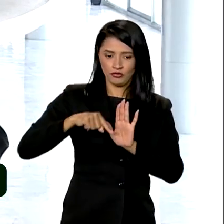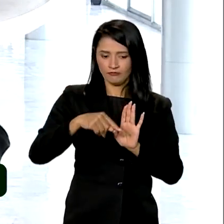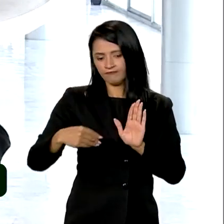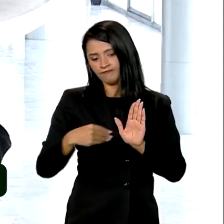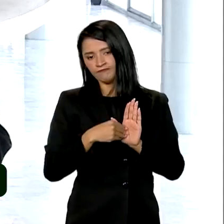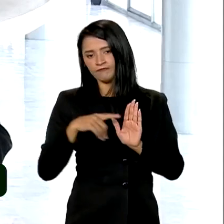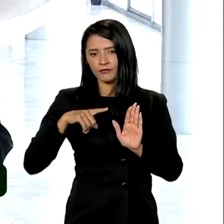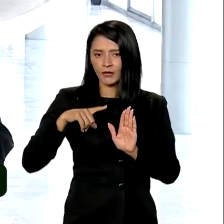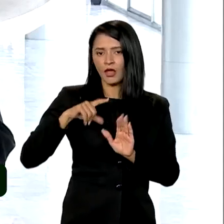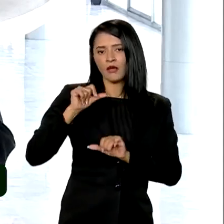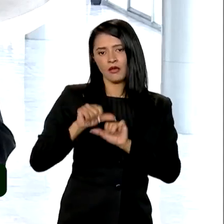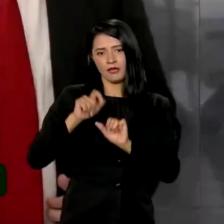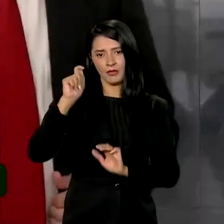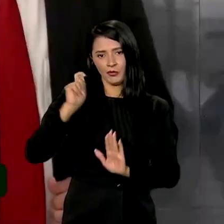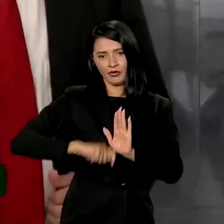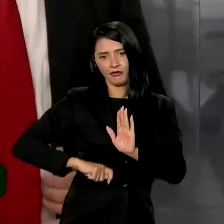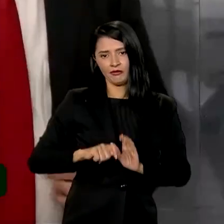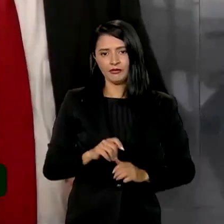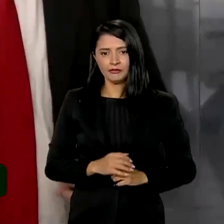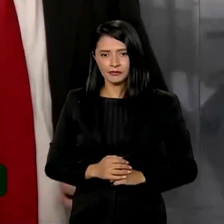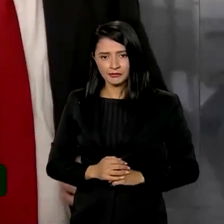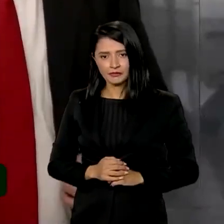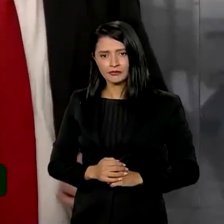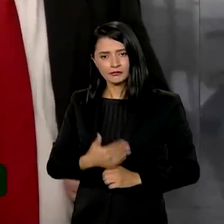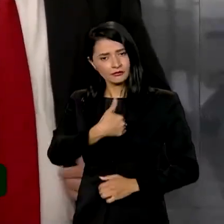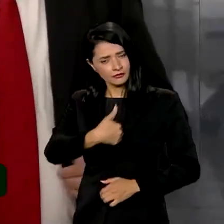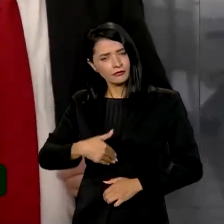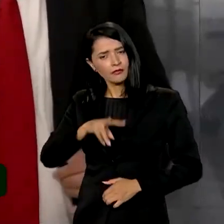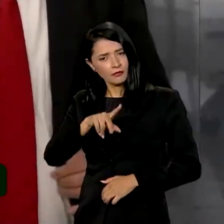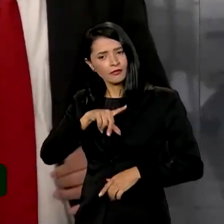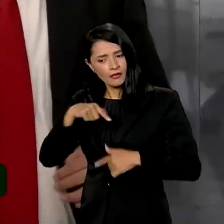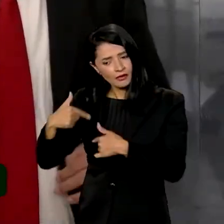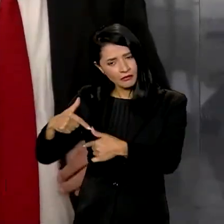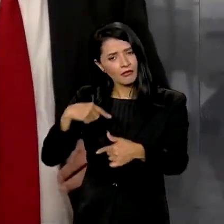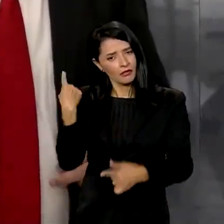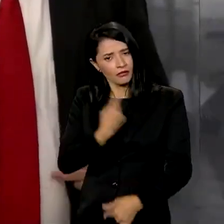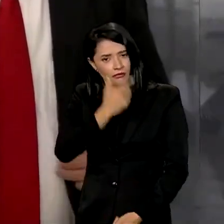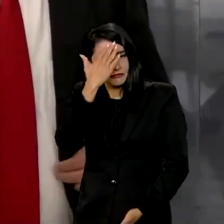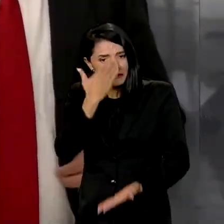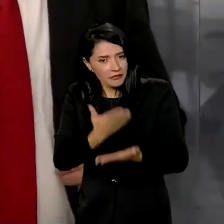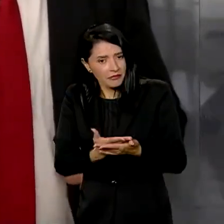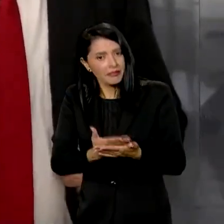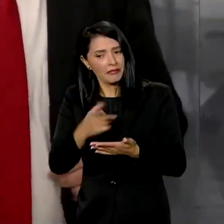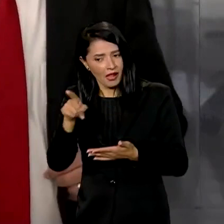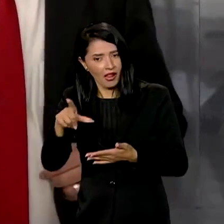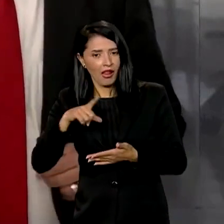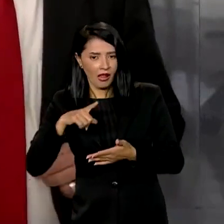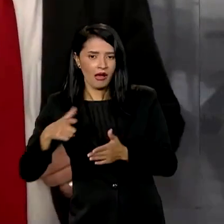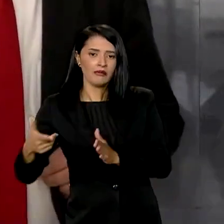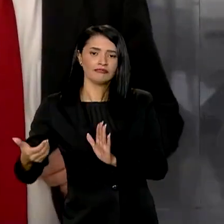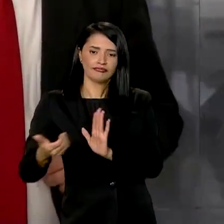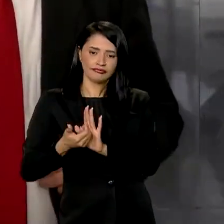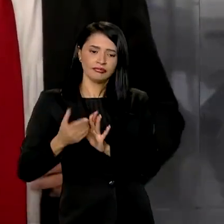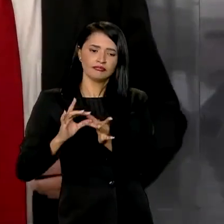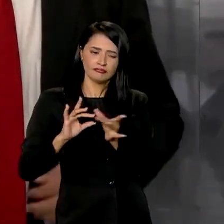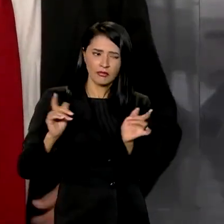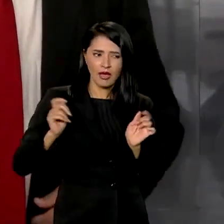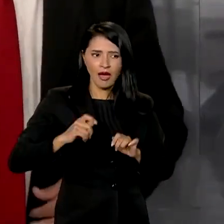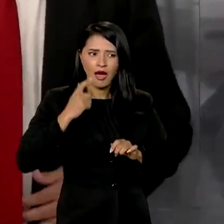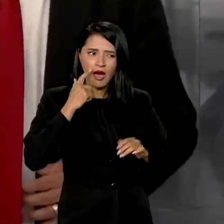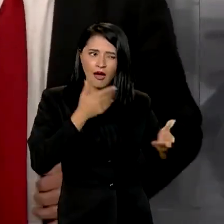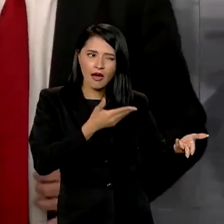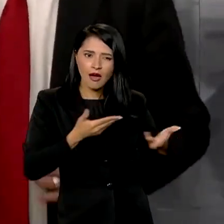compõe a reforma tributária. O governo vai trabalhar e acreditamos que existe essa disposição na Câmara dos Deputados